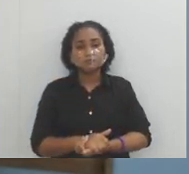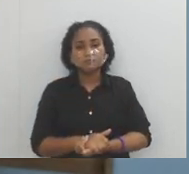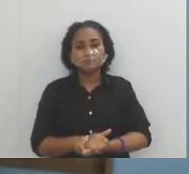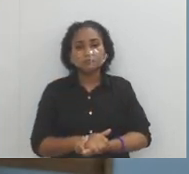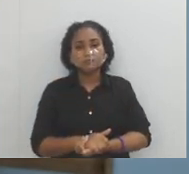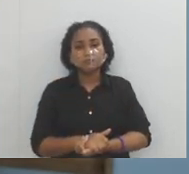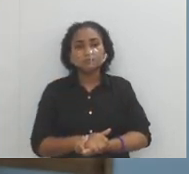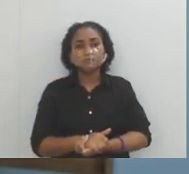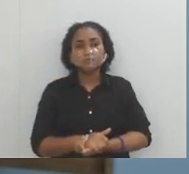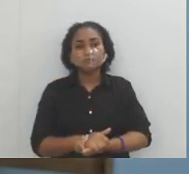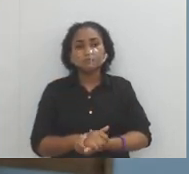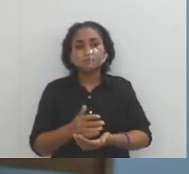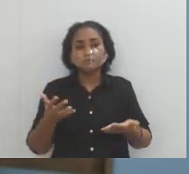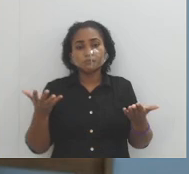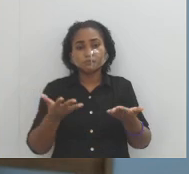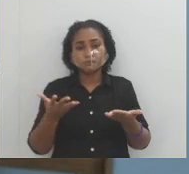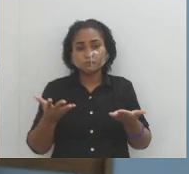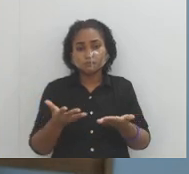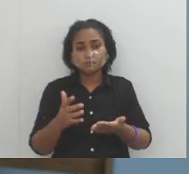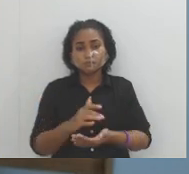Vamos ver agora